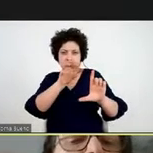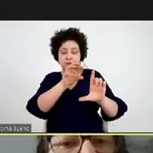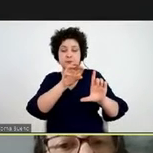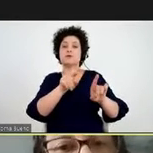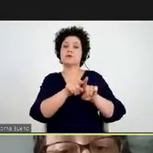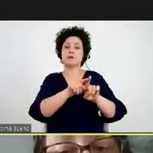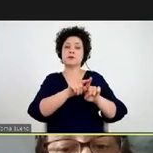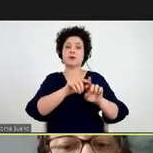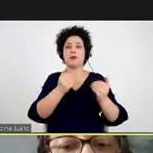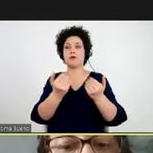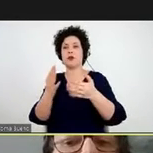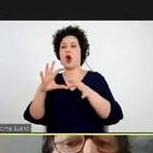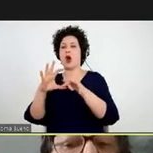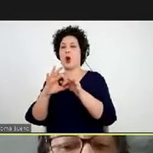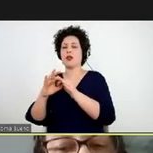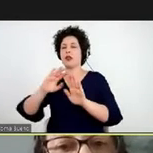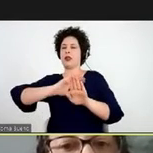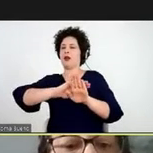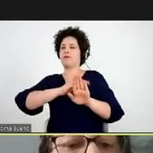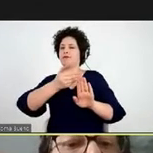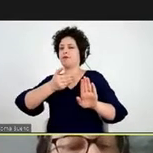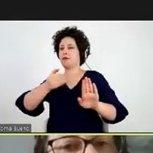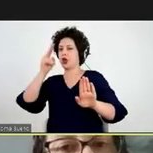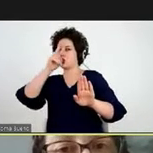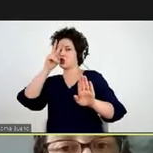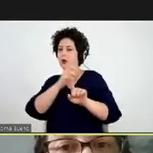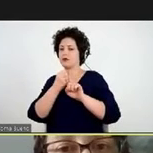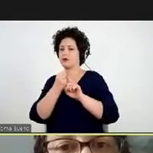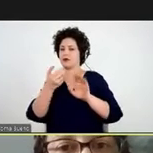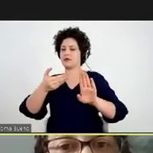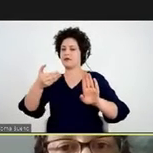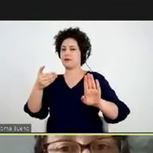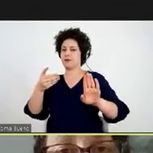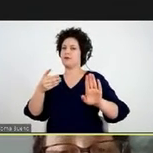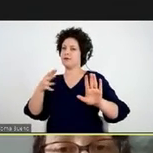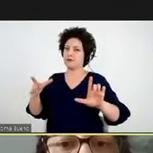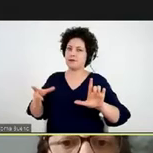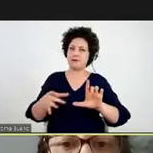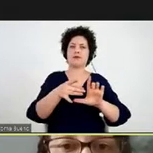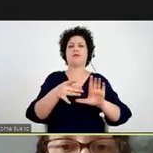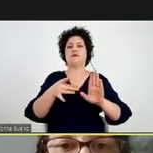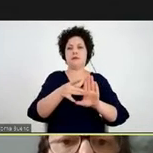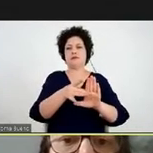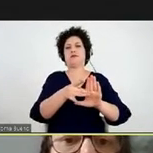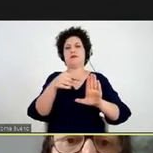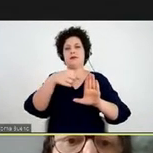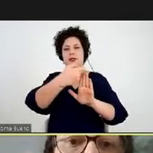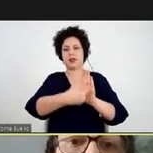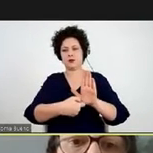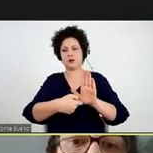quanto dos fatores contextuais, sócio-históricos, de fabricação de sentido daquele texto. Ou seja,